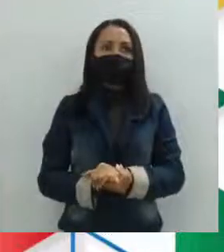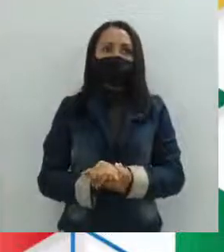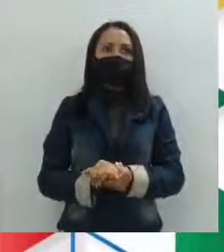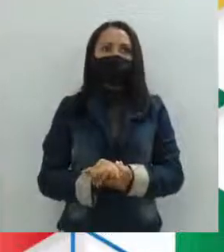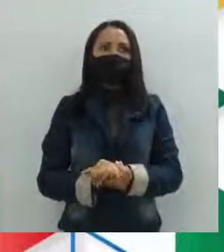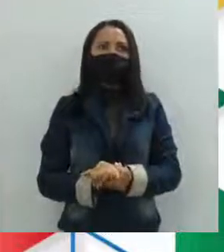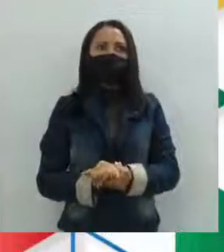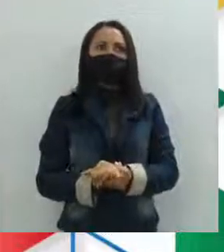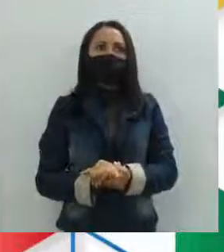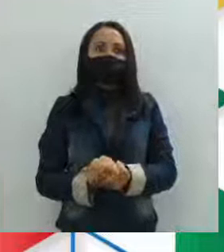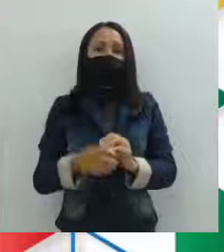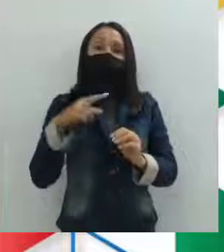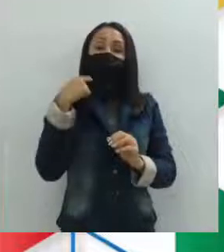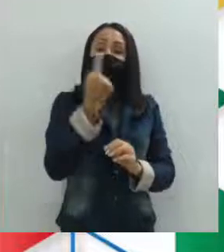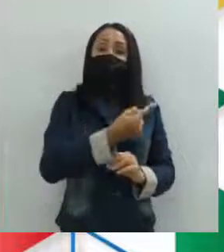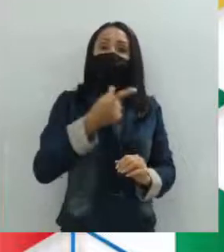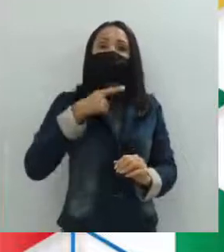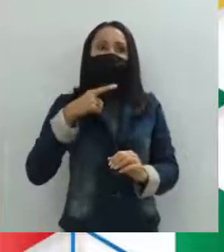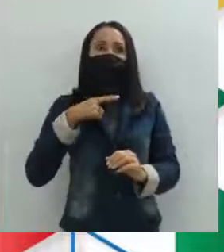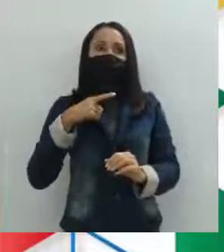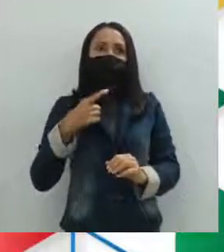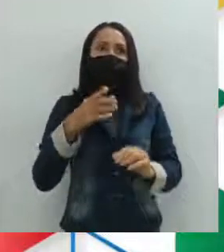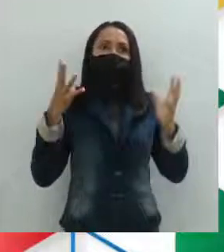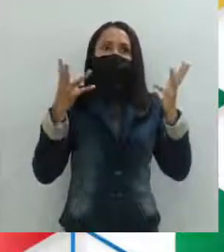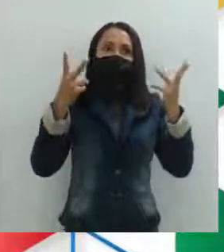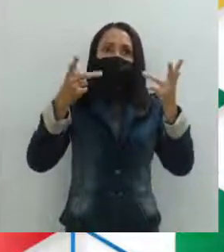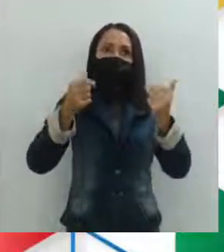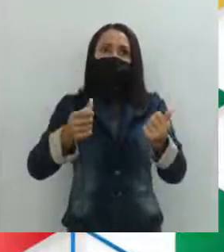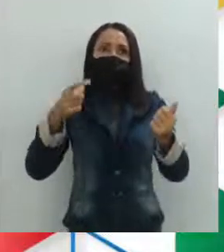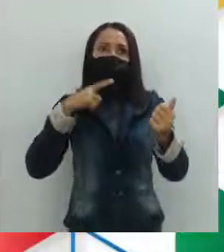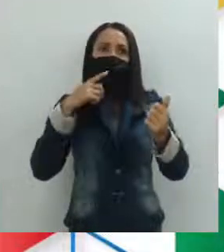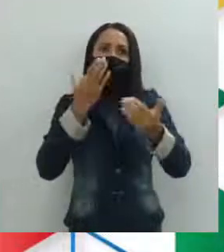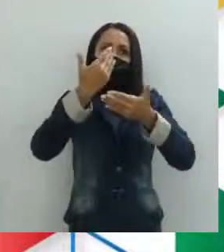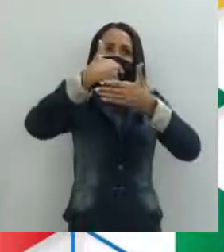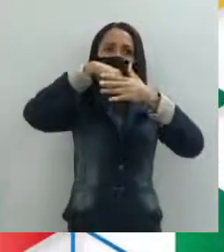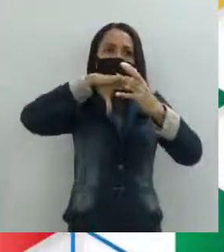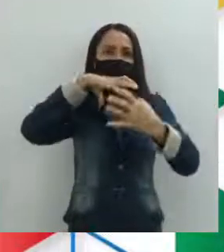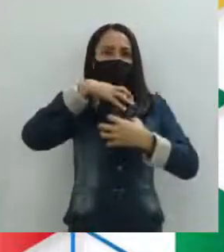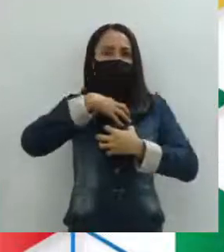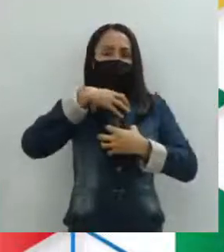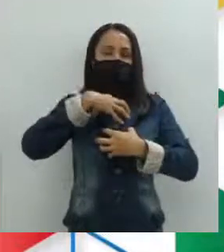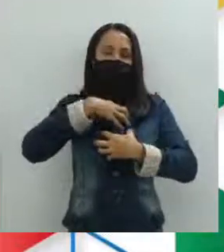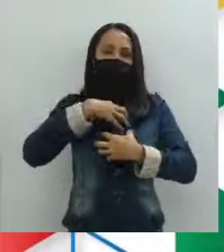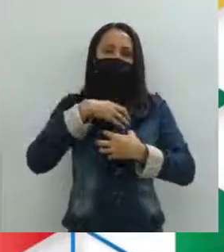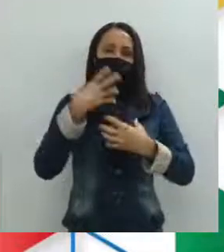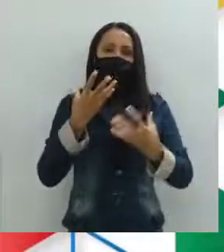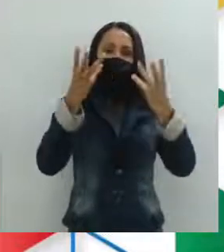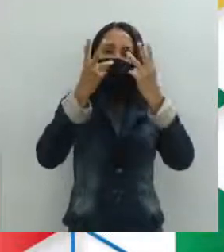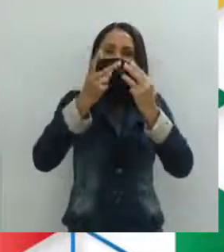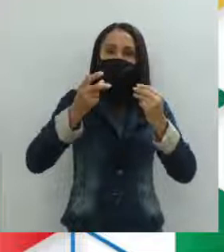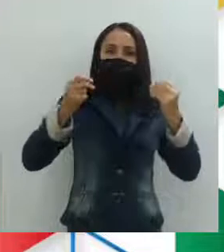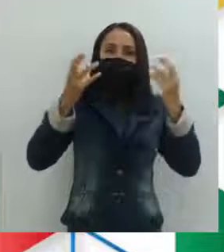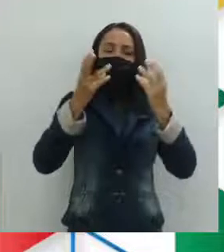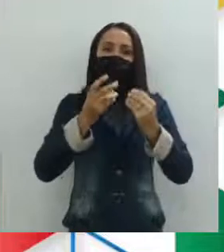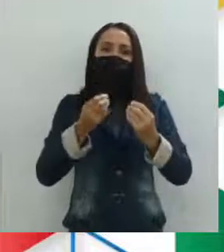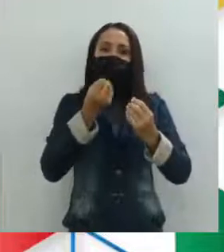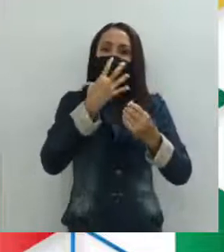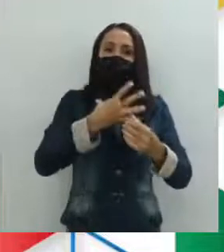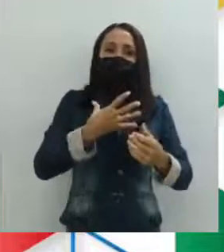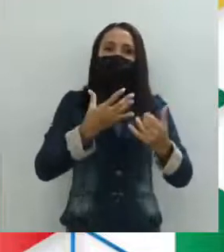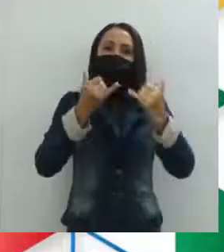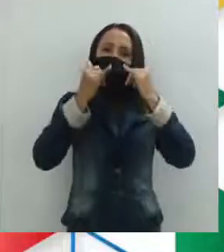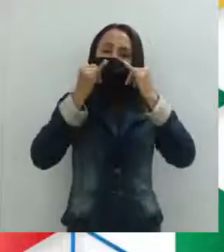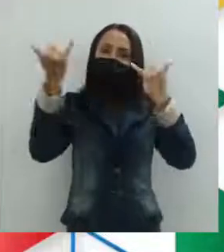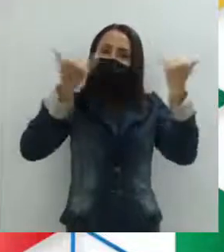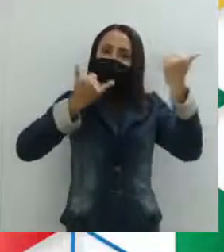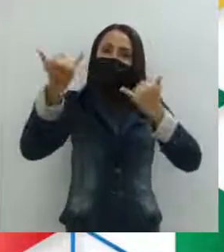na tela. Nós temos aqui, todo mundo tem dentro de si um fragmento de boas notícias. A boa